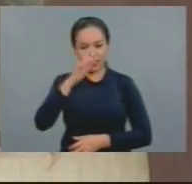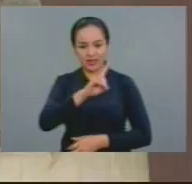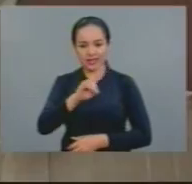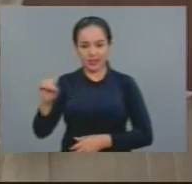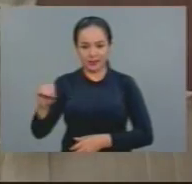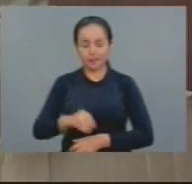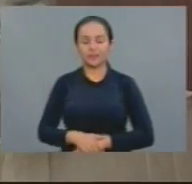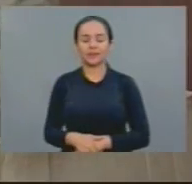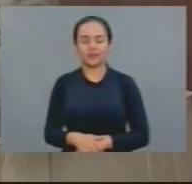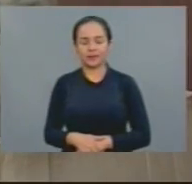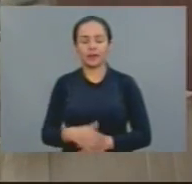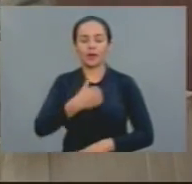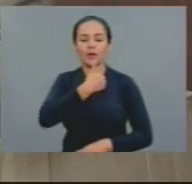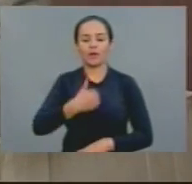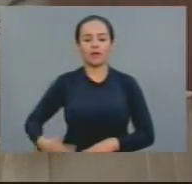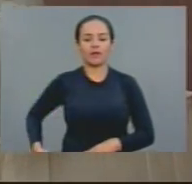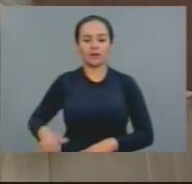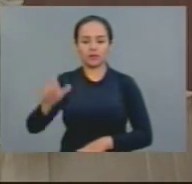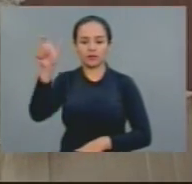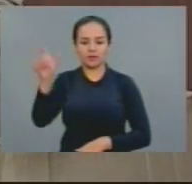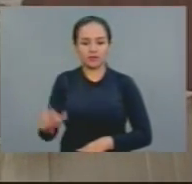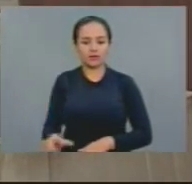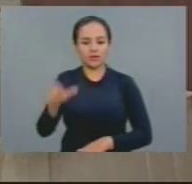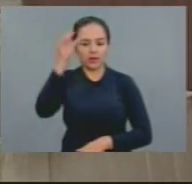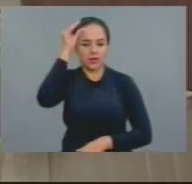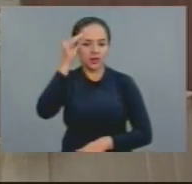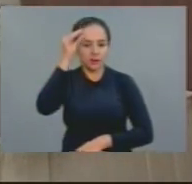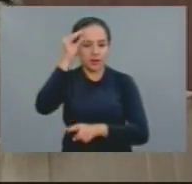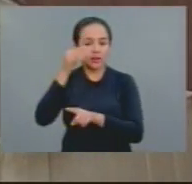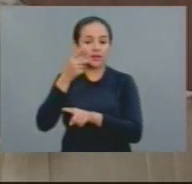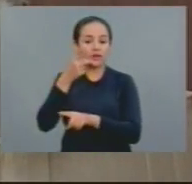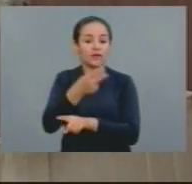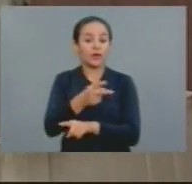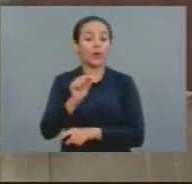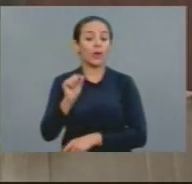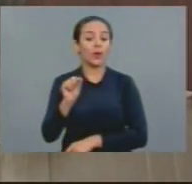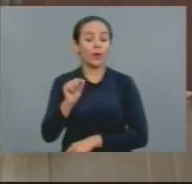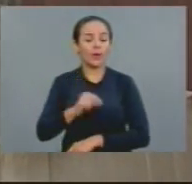o governador Camilo Santana